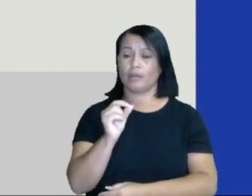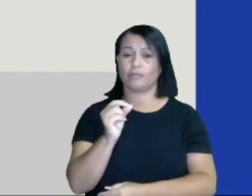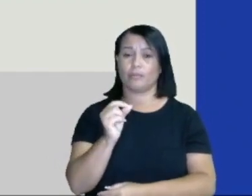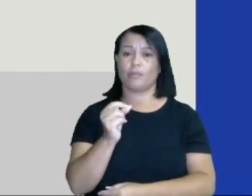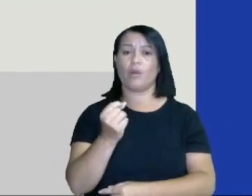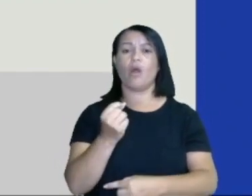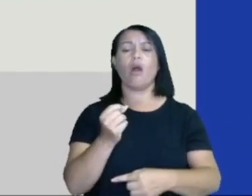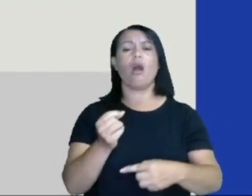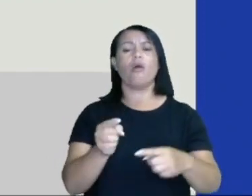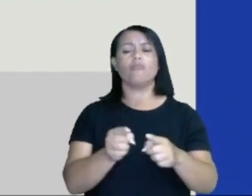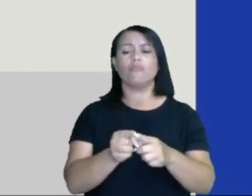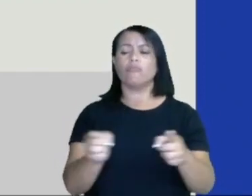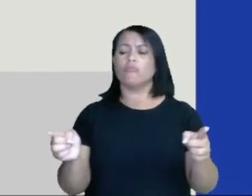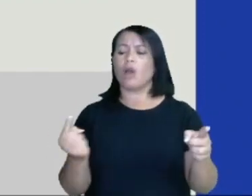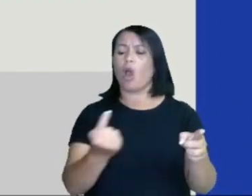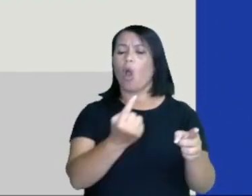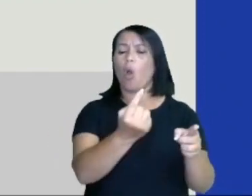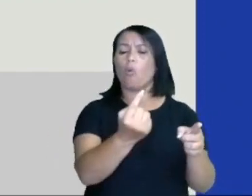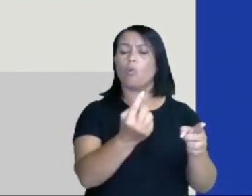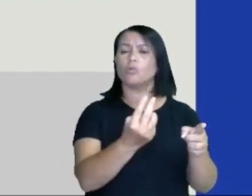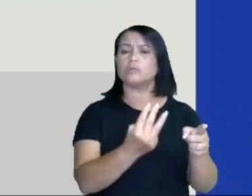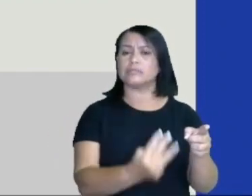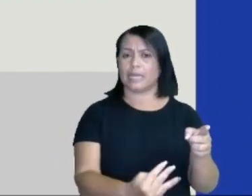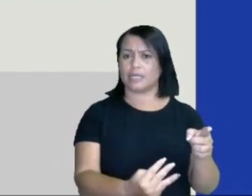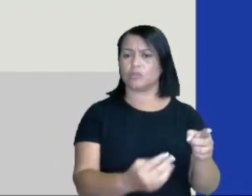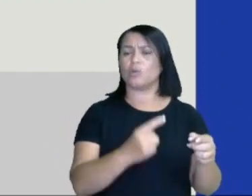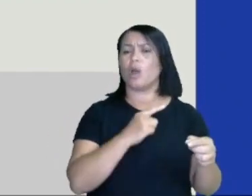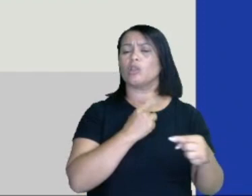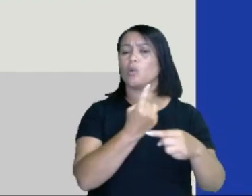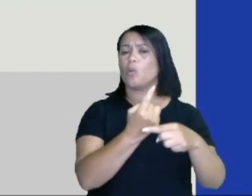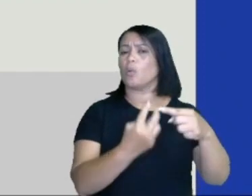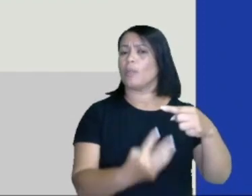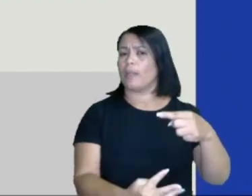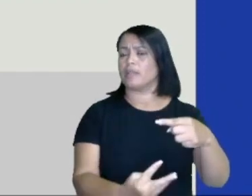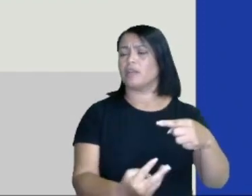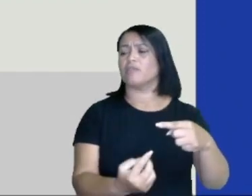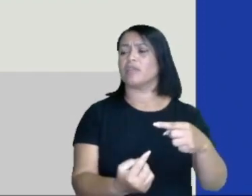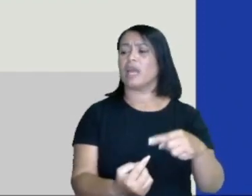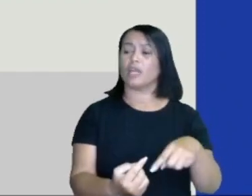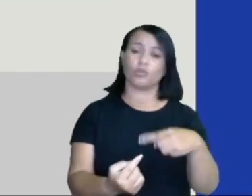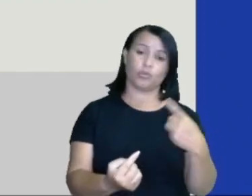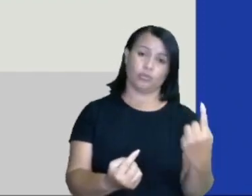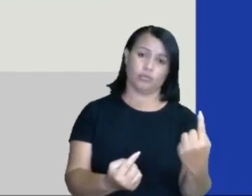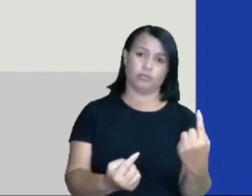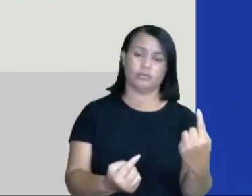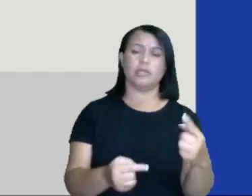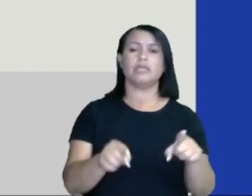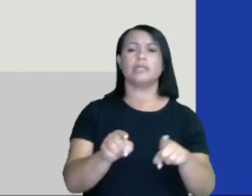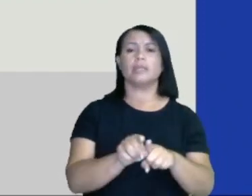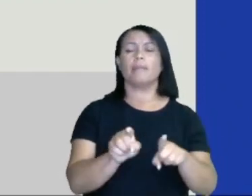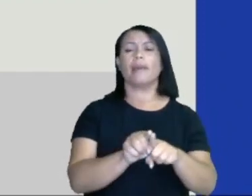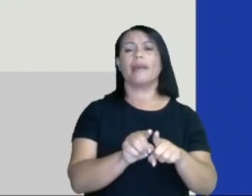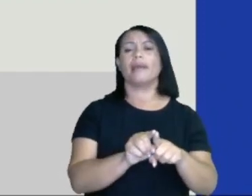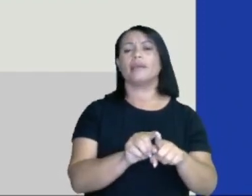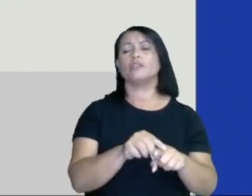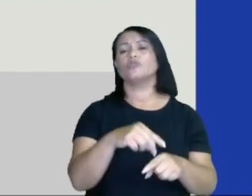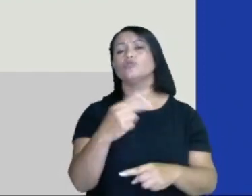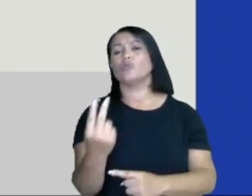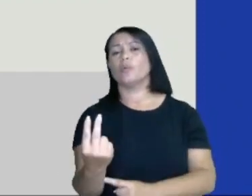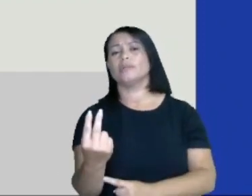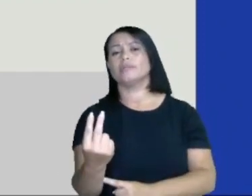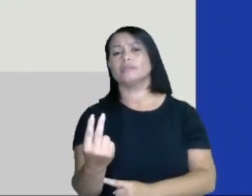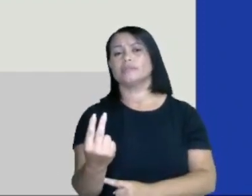1/3. O meu 1/3 vai ficar entre o numeral 1 e